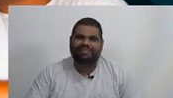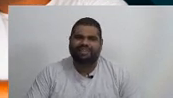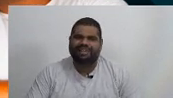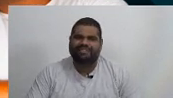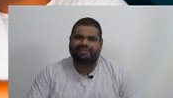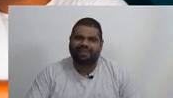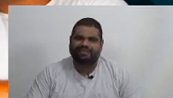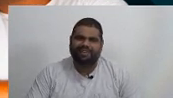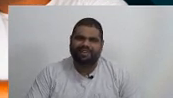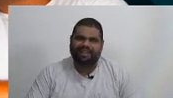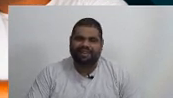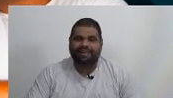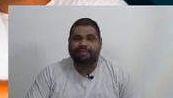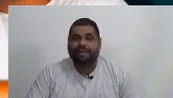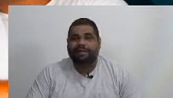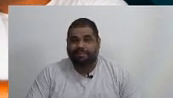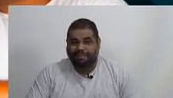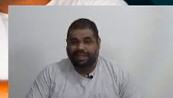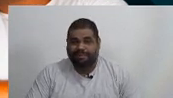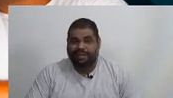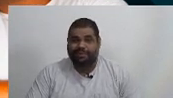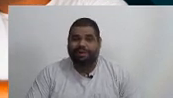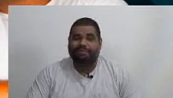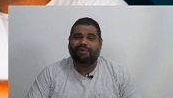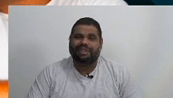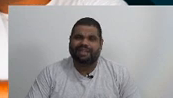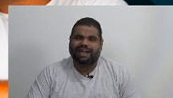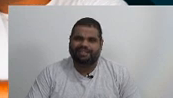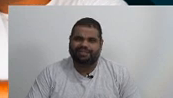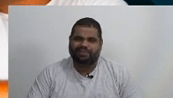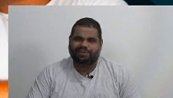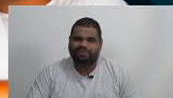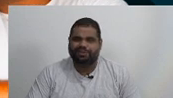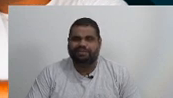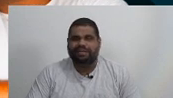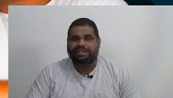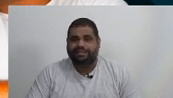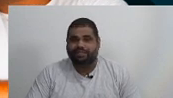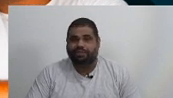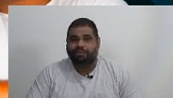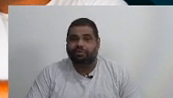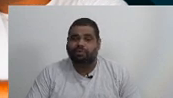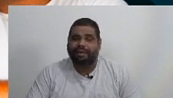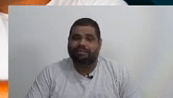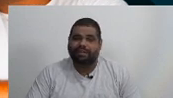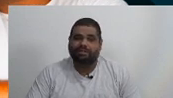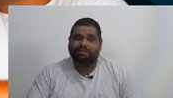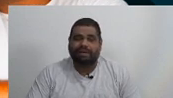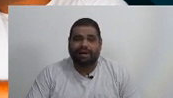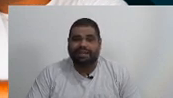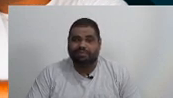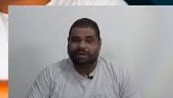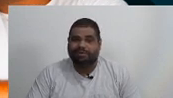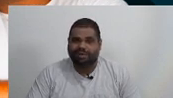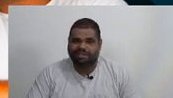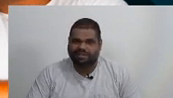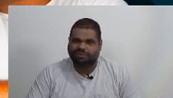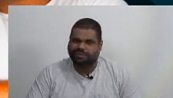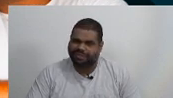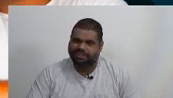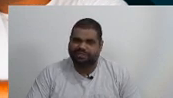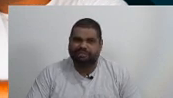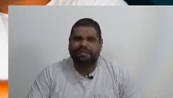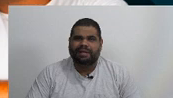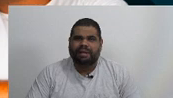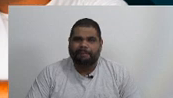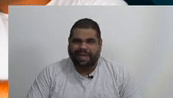Fala, família MPP! Primeiramente, uma boa tarde a todos. Sejam muito bem-vindos a mais uma correção